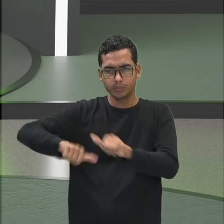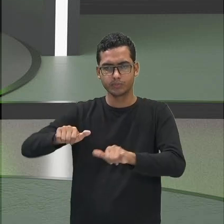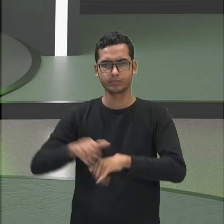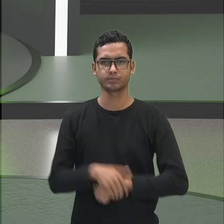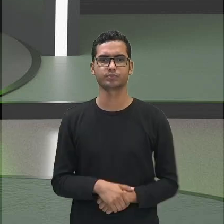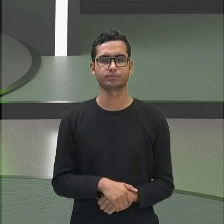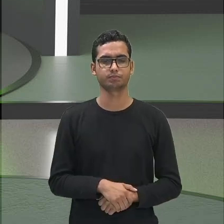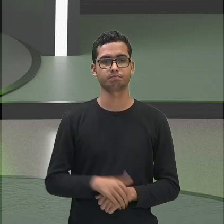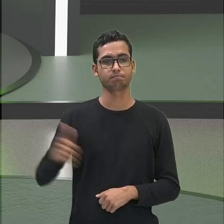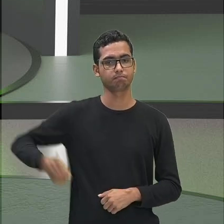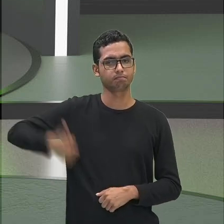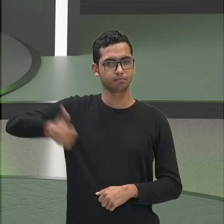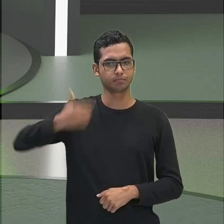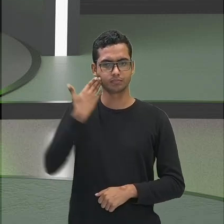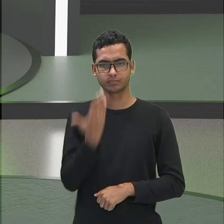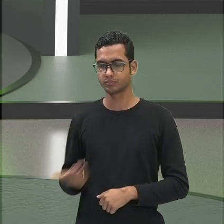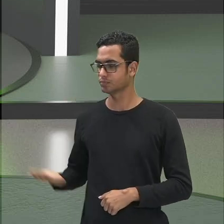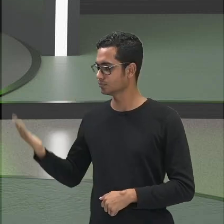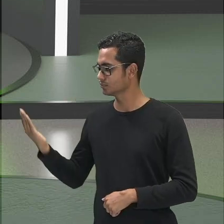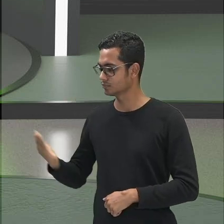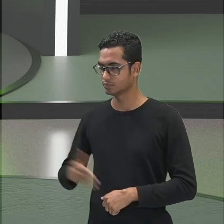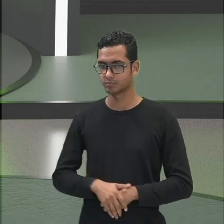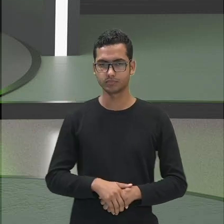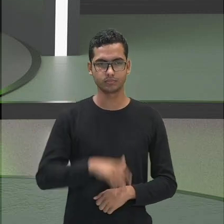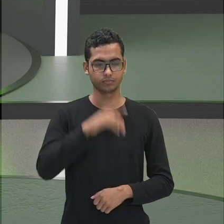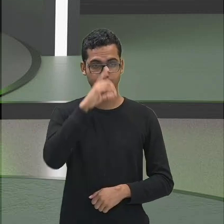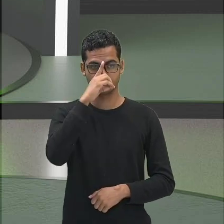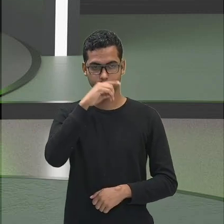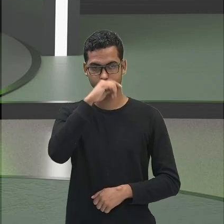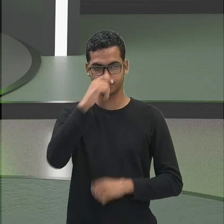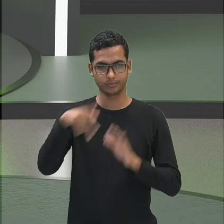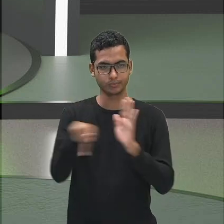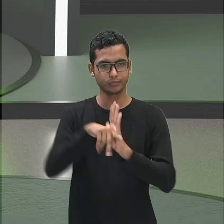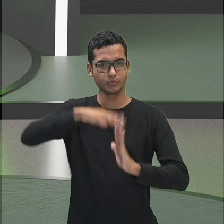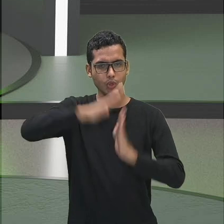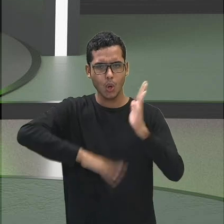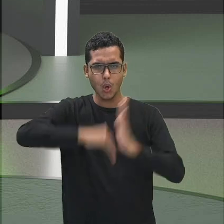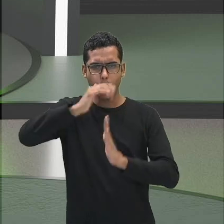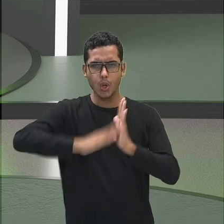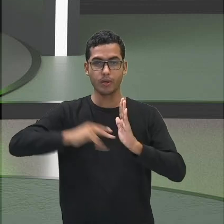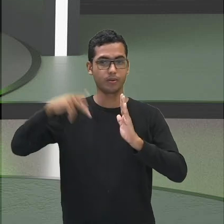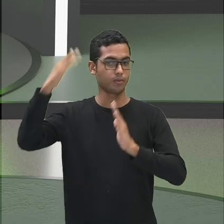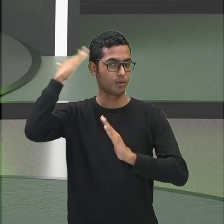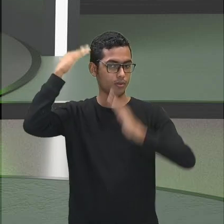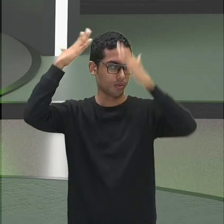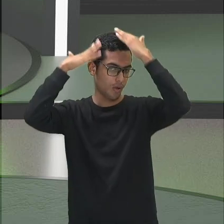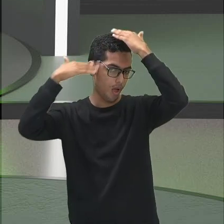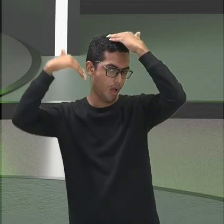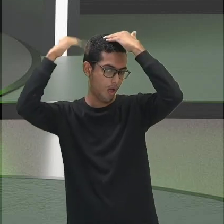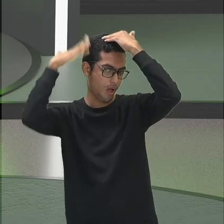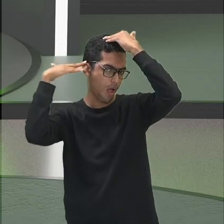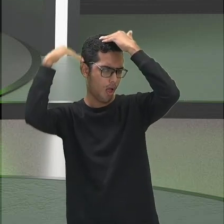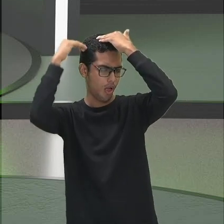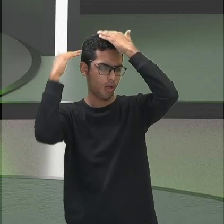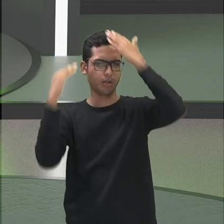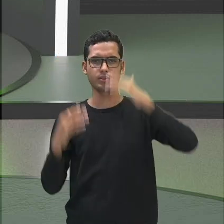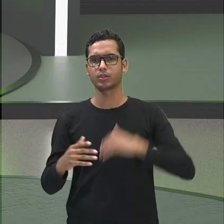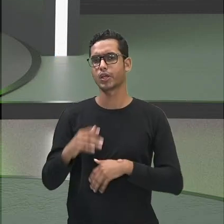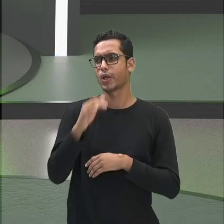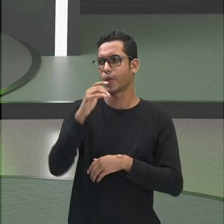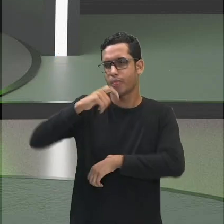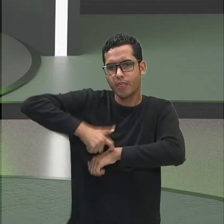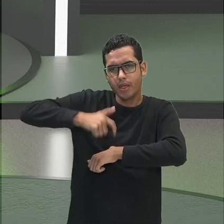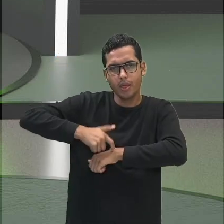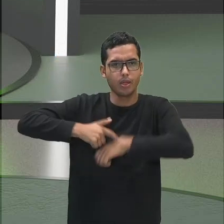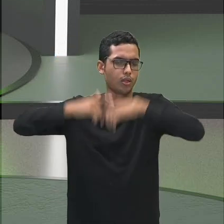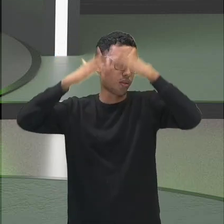A primeira que aparece aqui é a tintura de cabelo. A duração, né, da tintura de